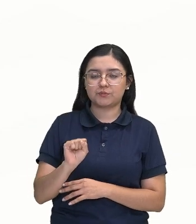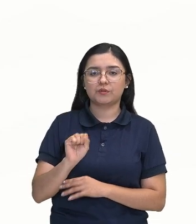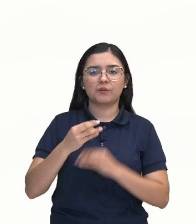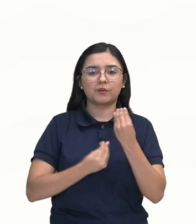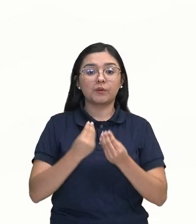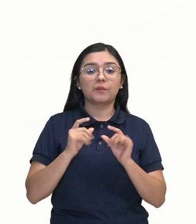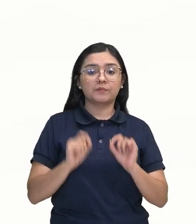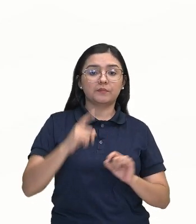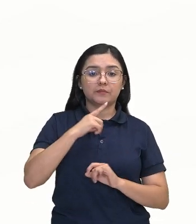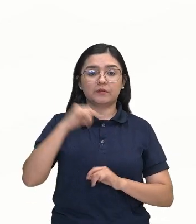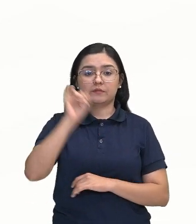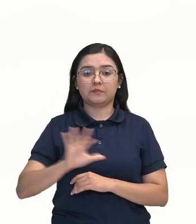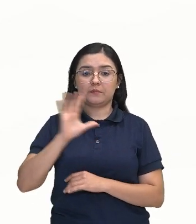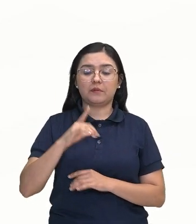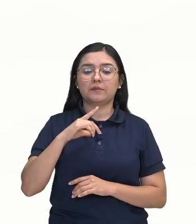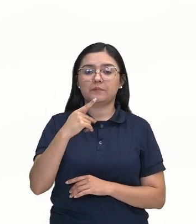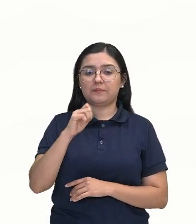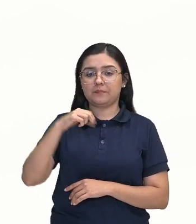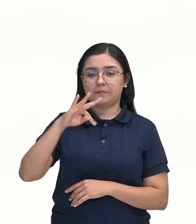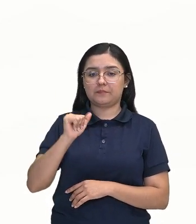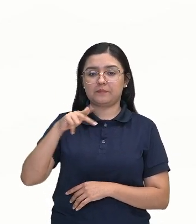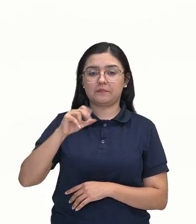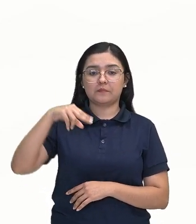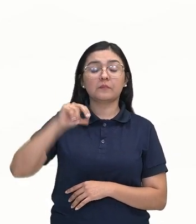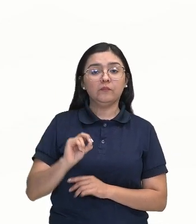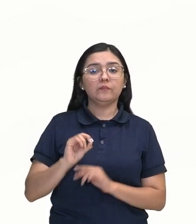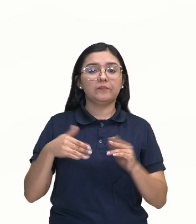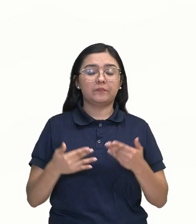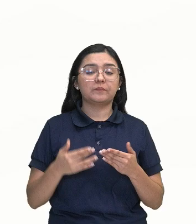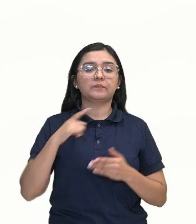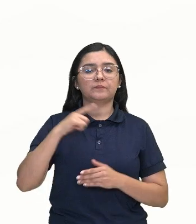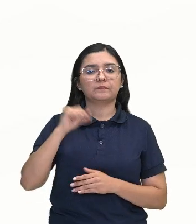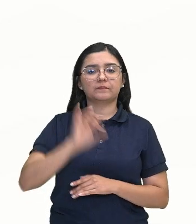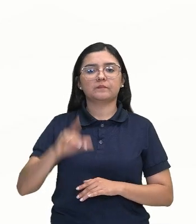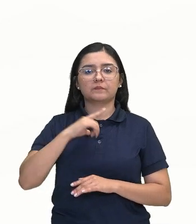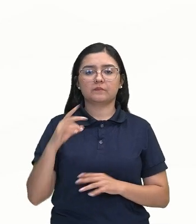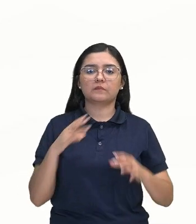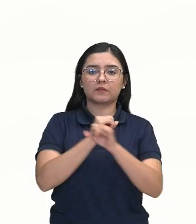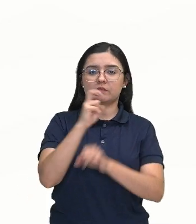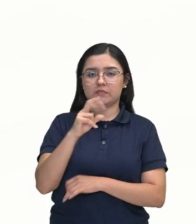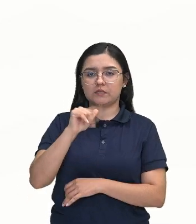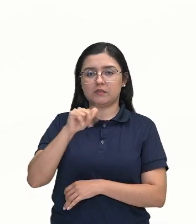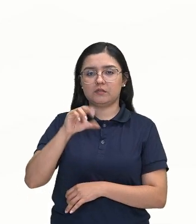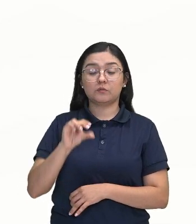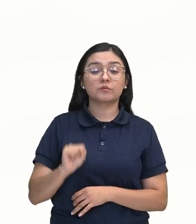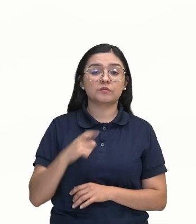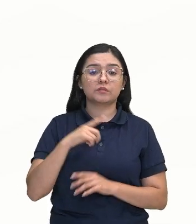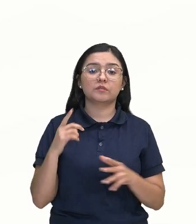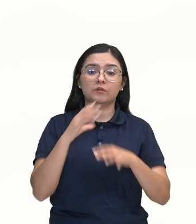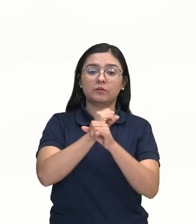nós temos aqui na figura, então, pentágono, logicamente, que essa figura possui 5 lados. Então, resolvendo